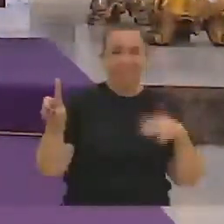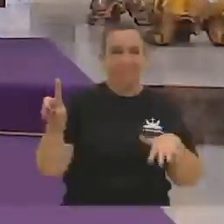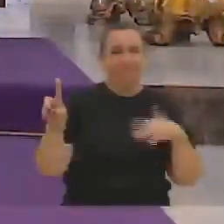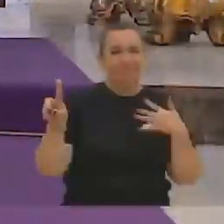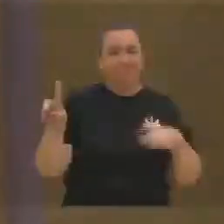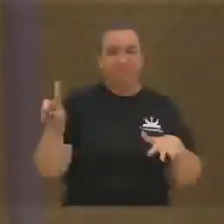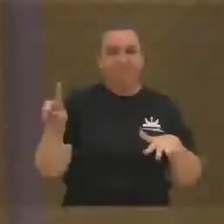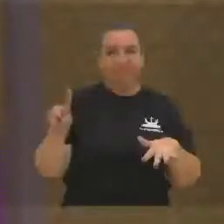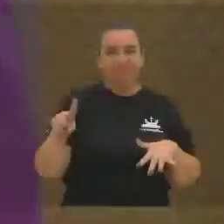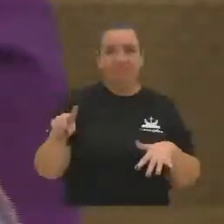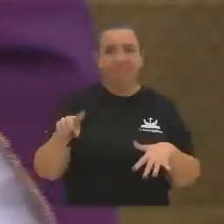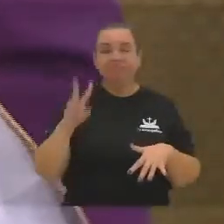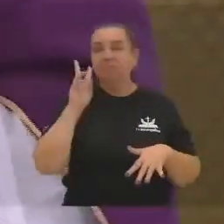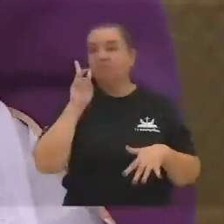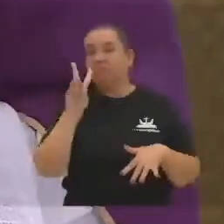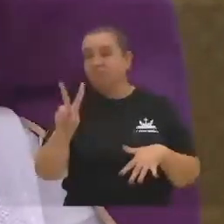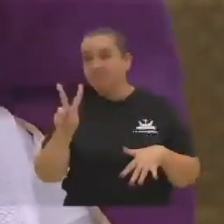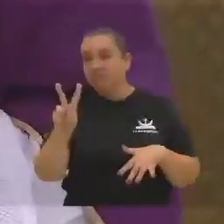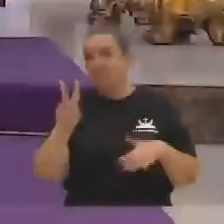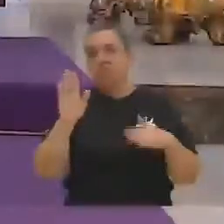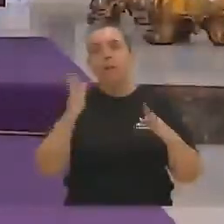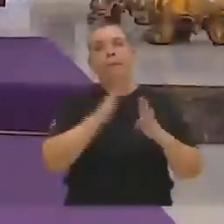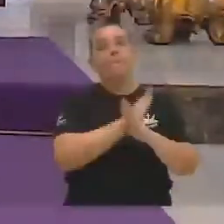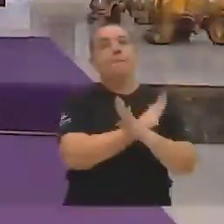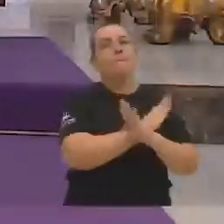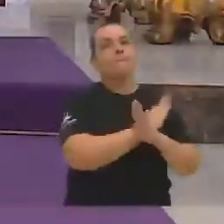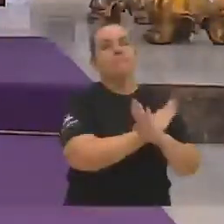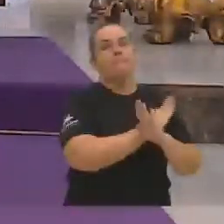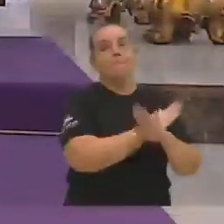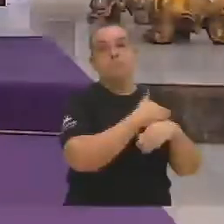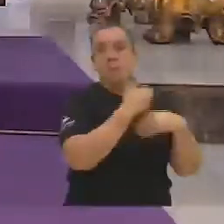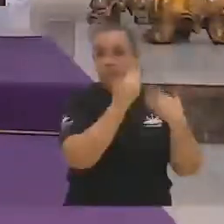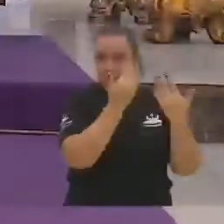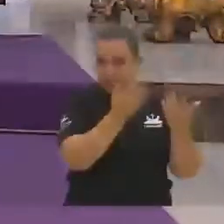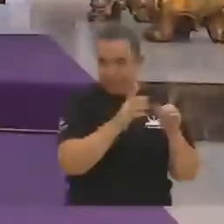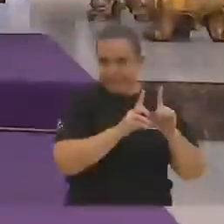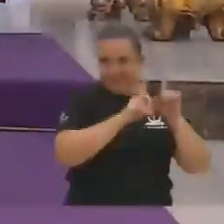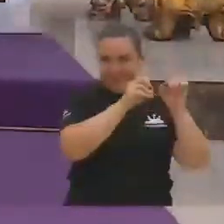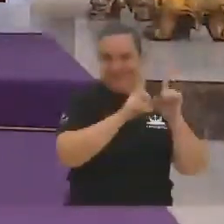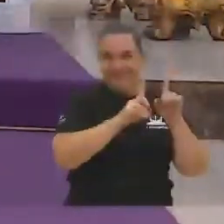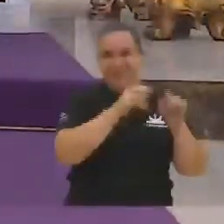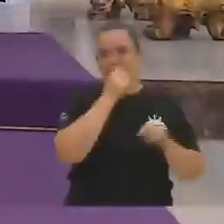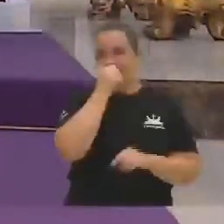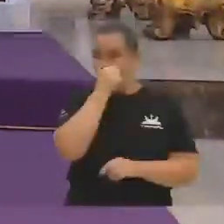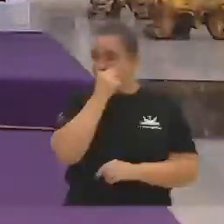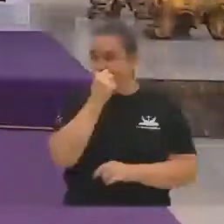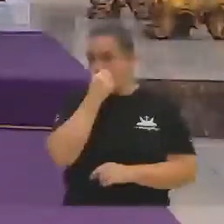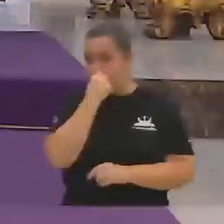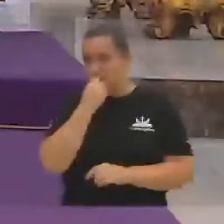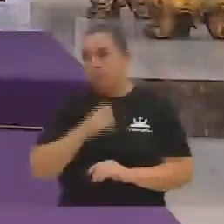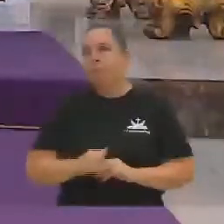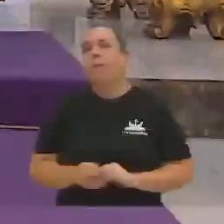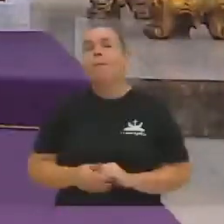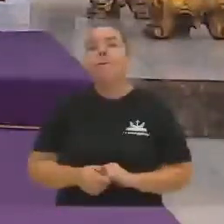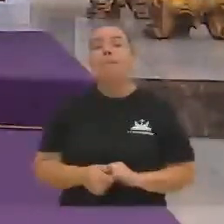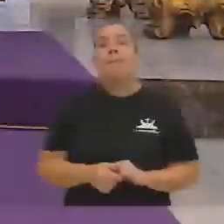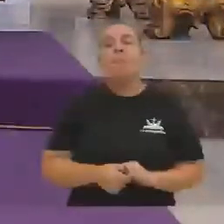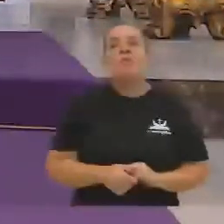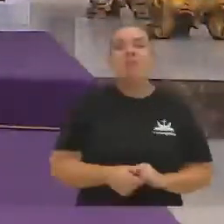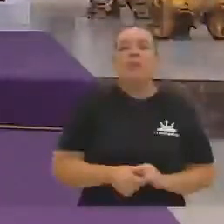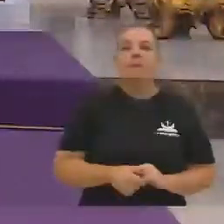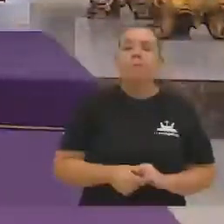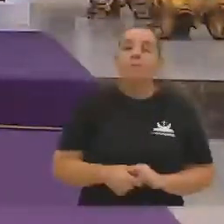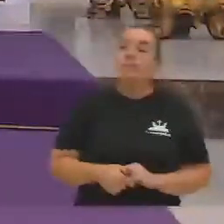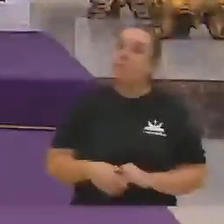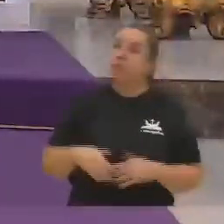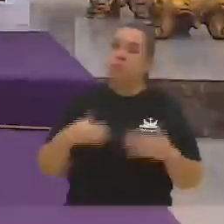Nós nos voltamos para a imagem do nosso presépio. Pode trazer aqui as imagens do nosso presépio. A cena do presépio,